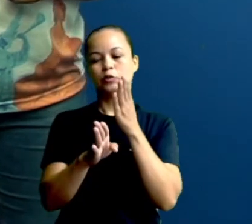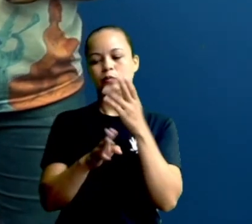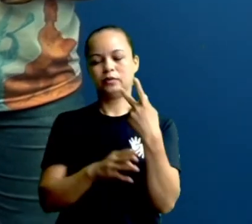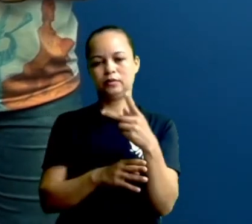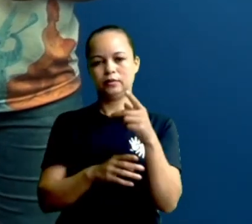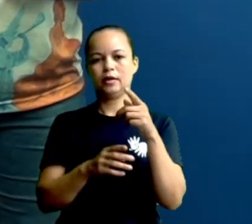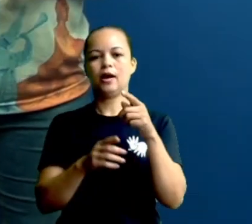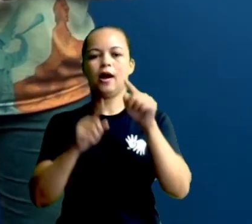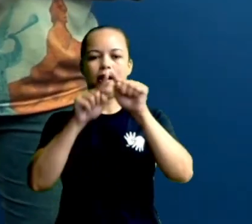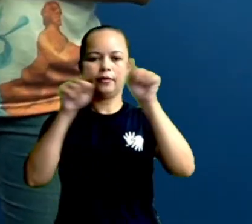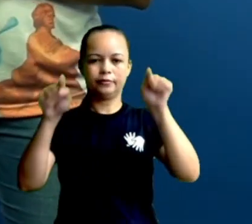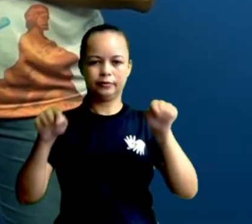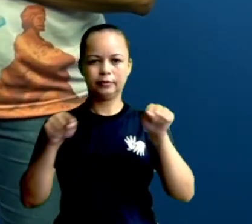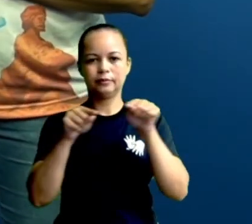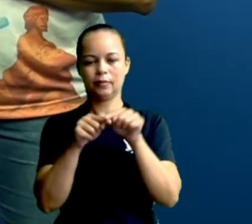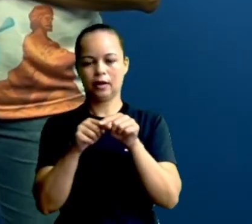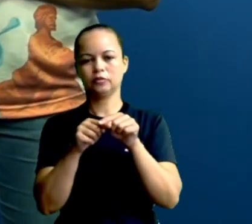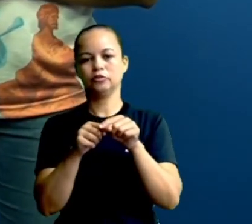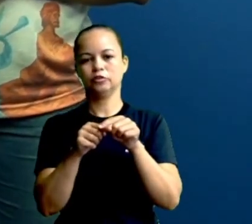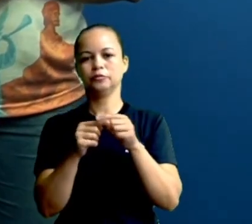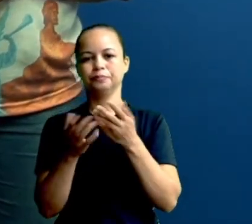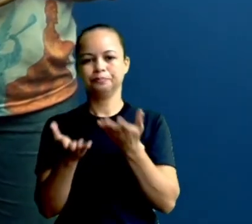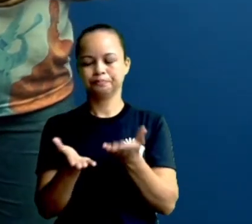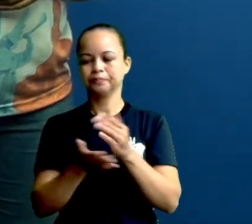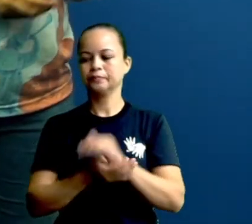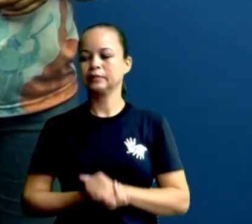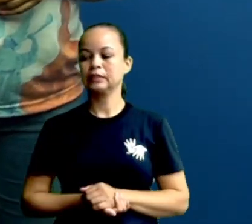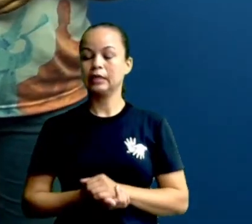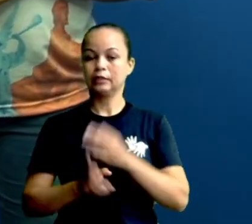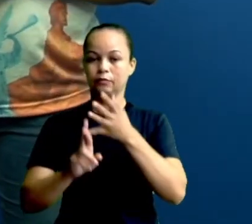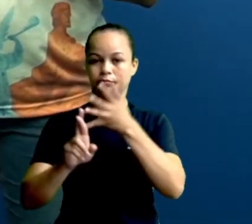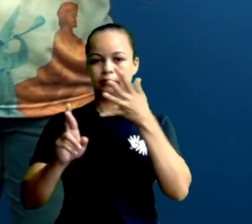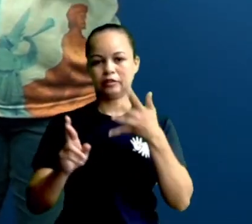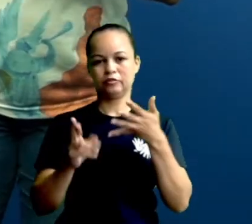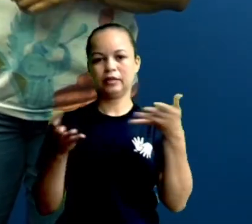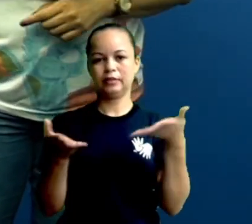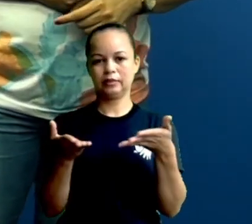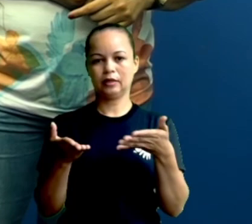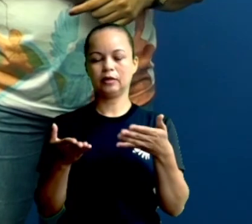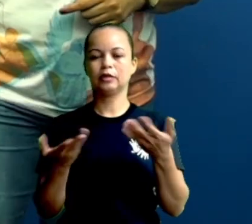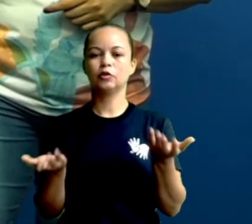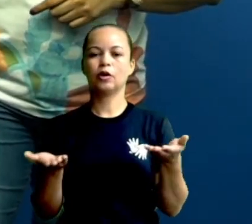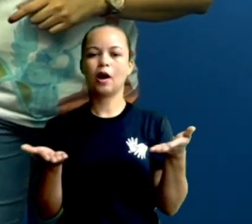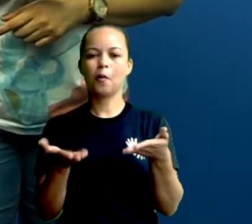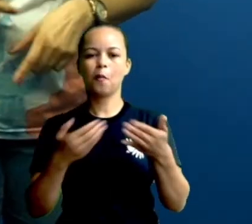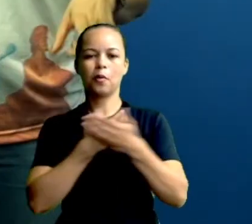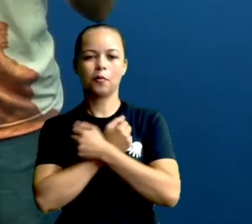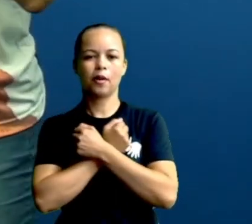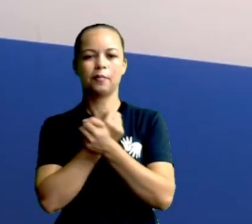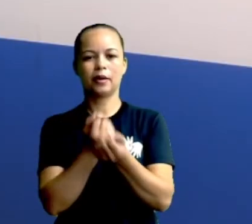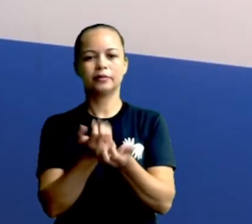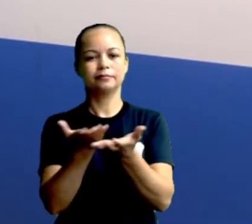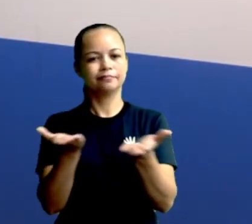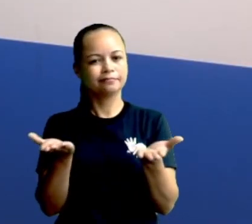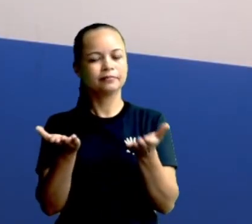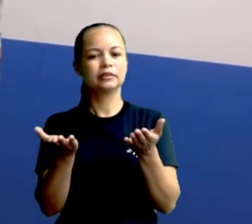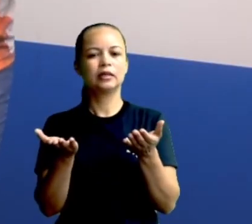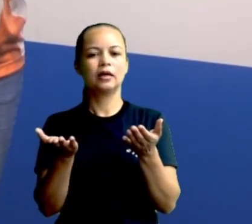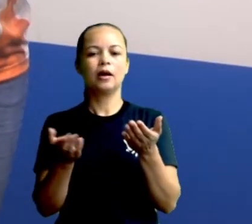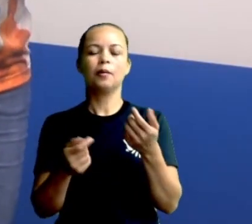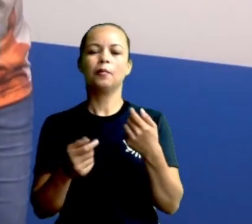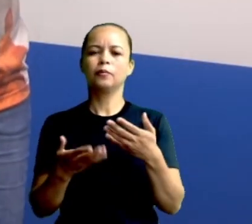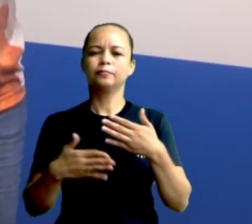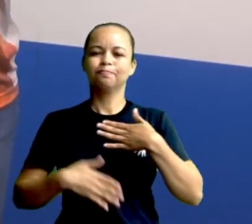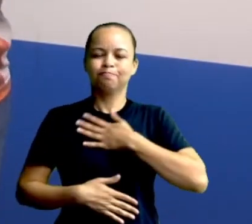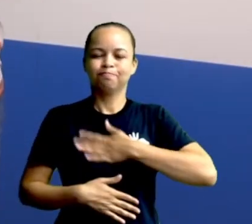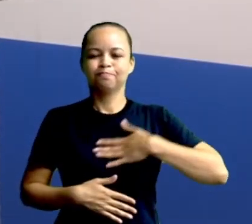as figuras congruentes. Então, as nossas referências e o meu abraço para você, porque para mim